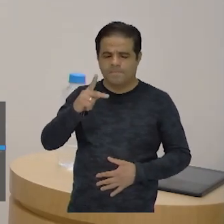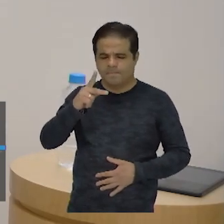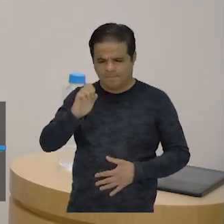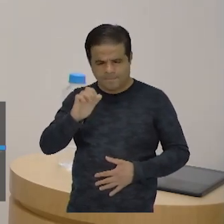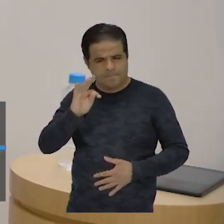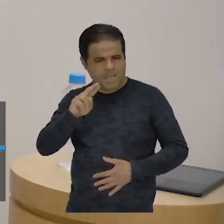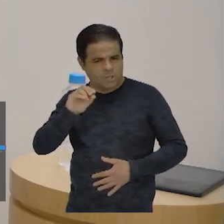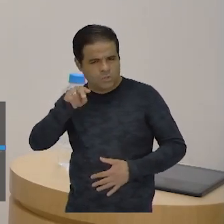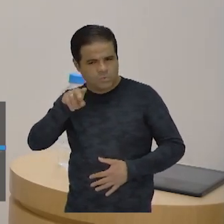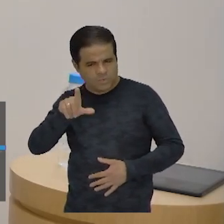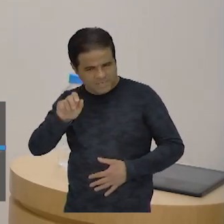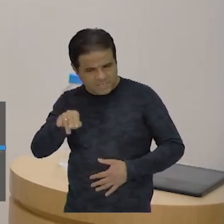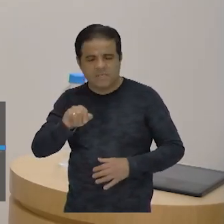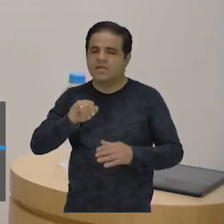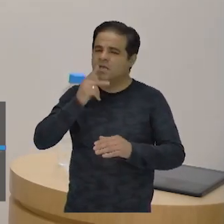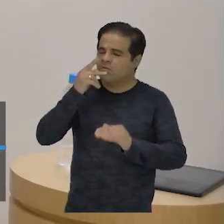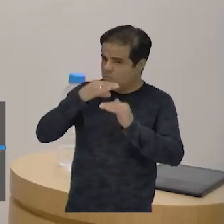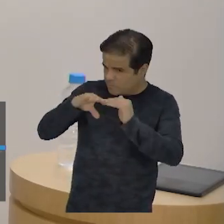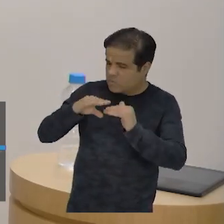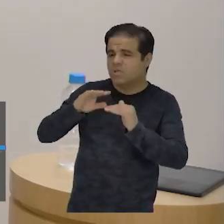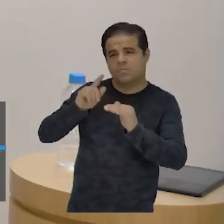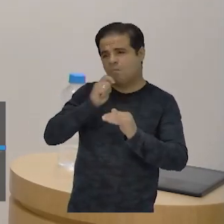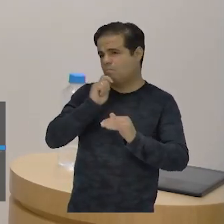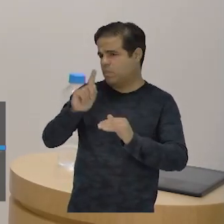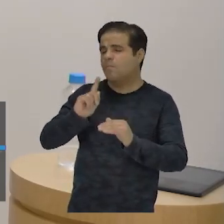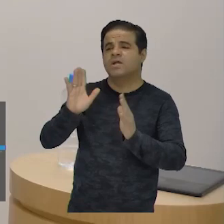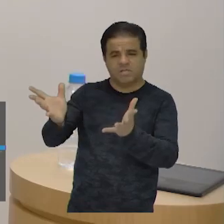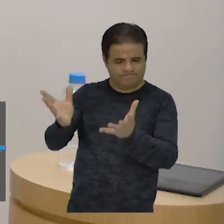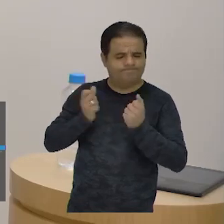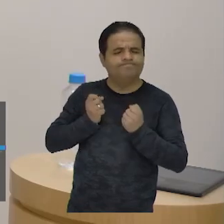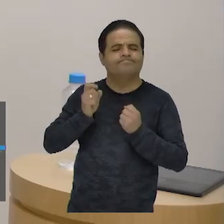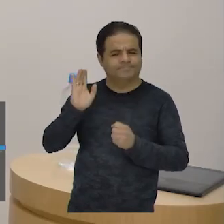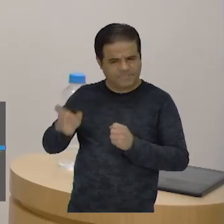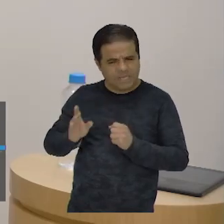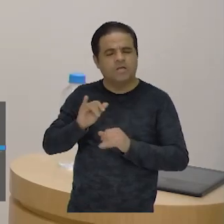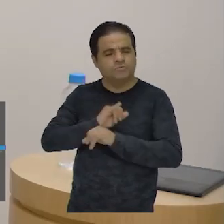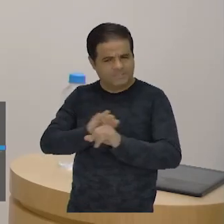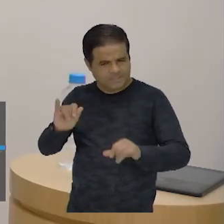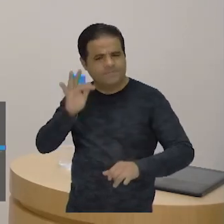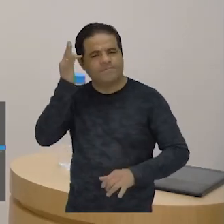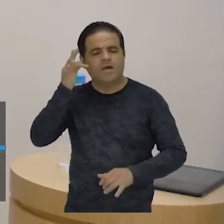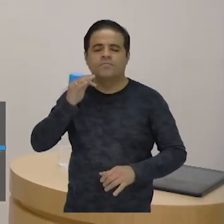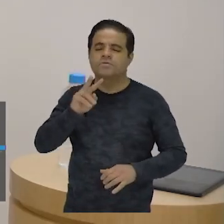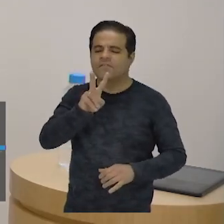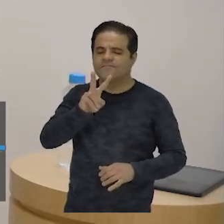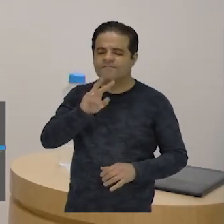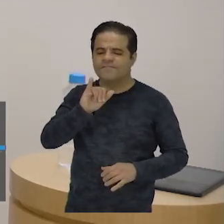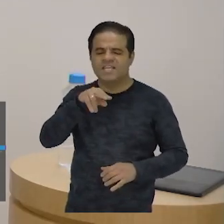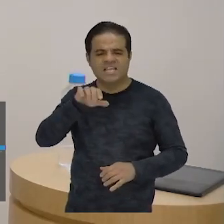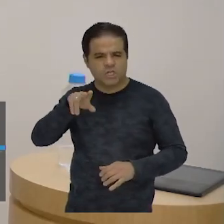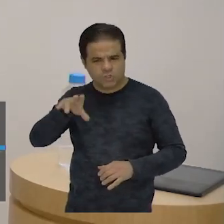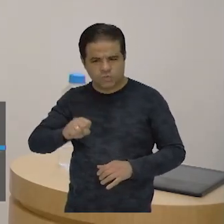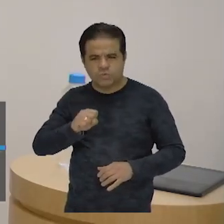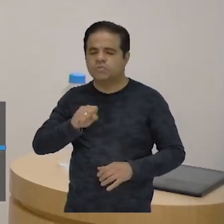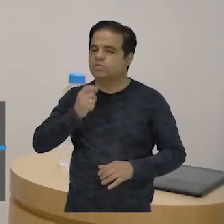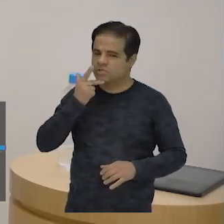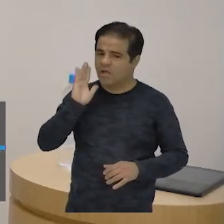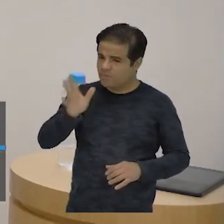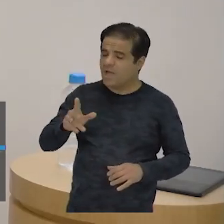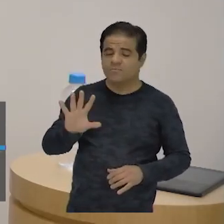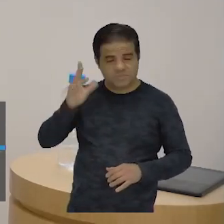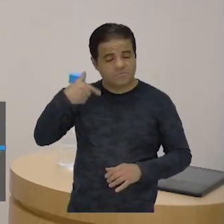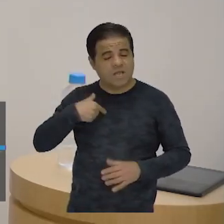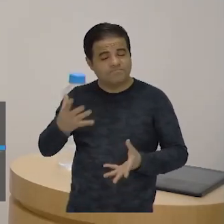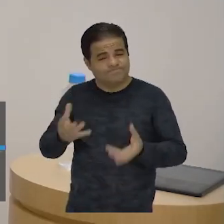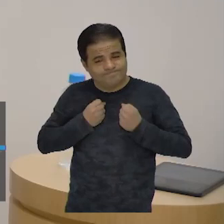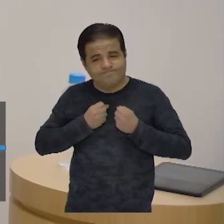Petronili falando, não enviei, contudo já fui vítima de notícia falsa. O Vinícius falando, já fui vítima.